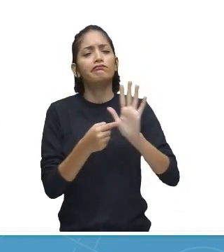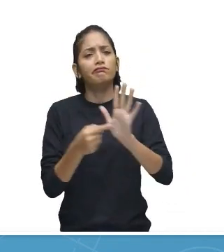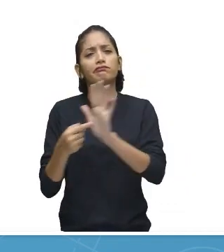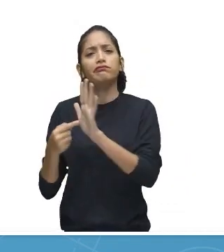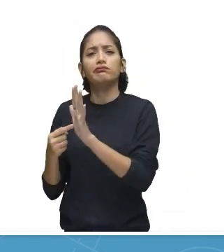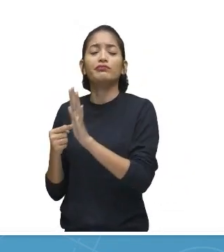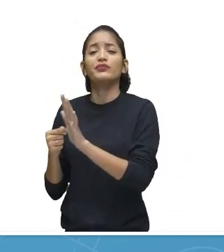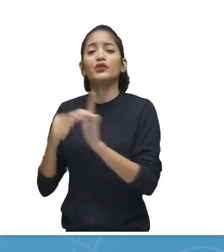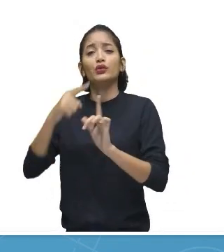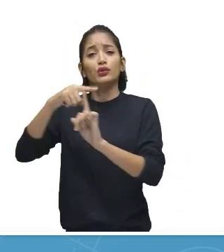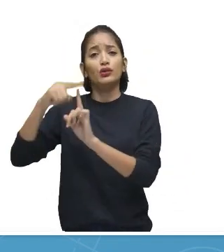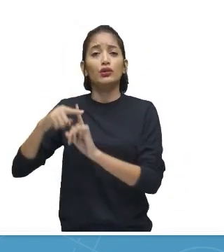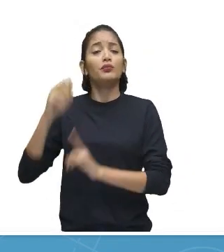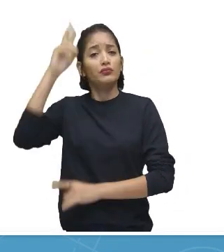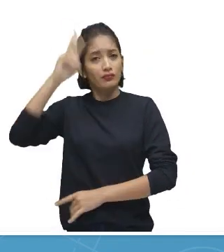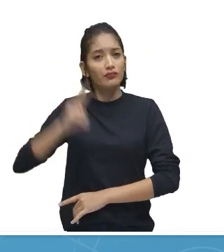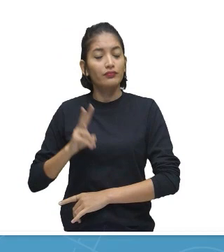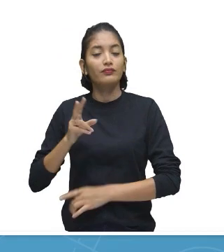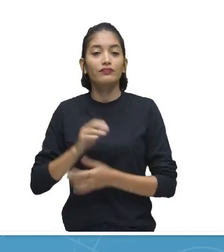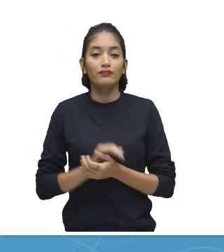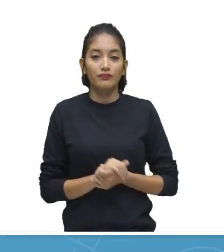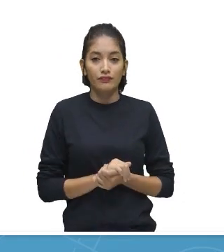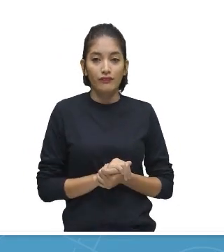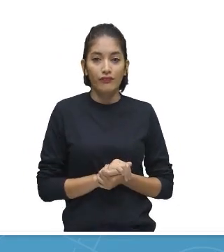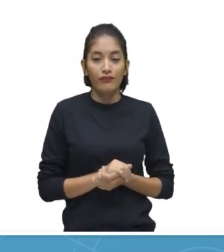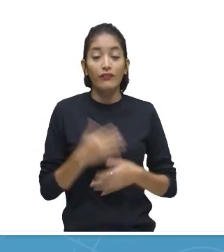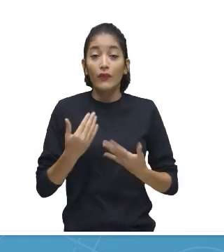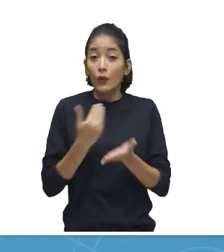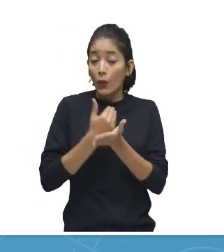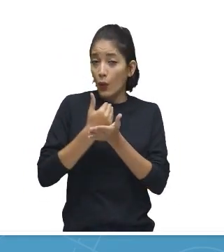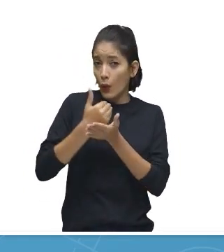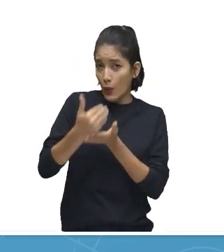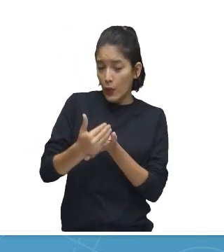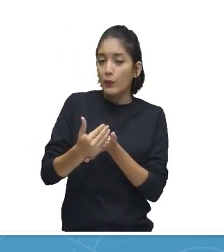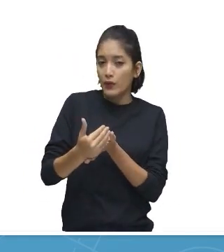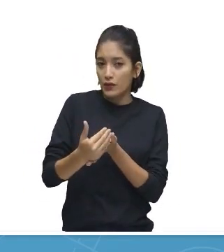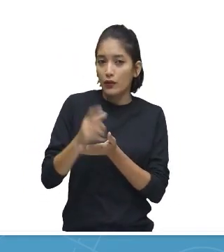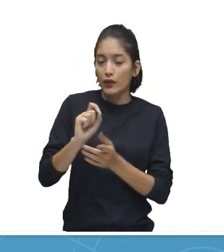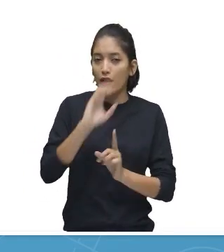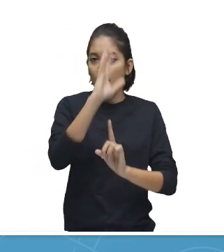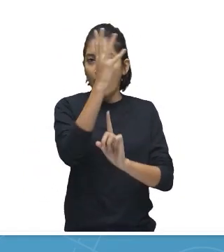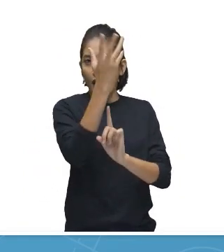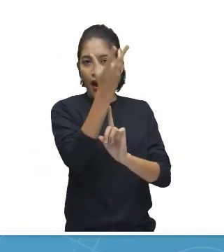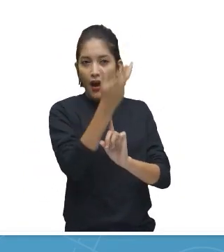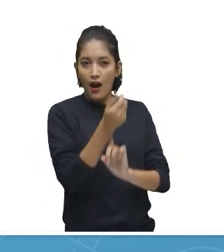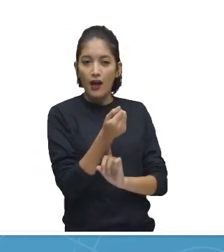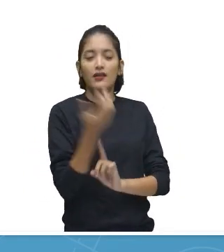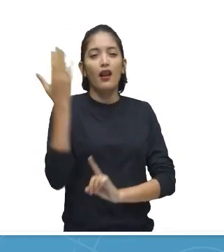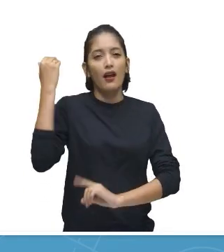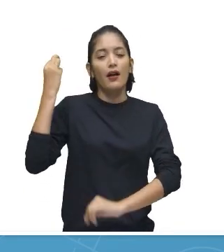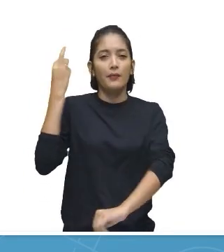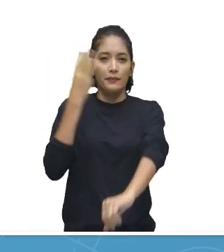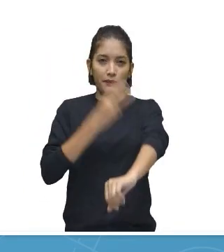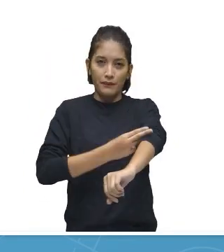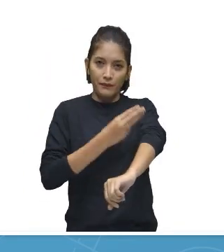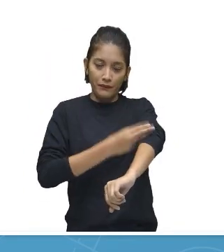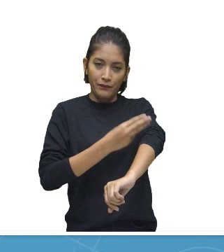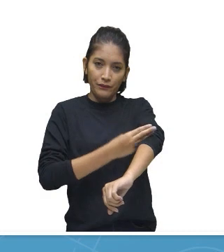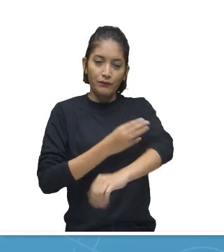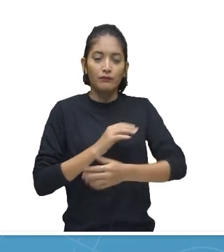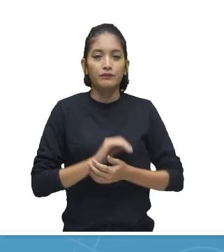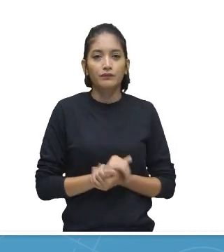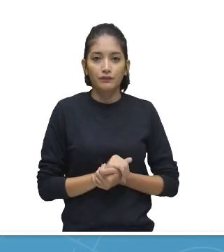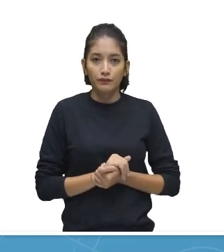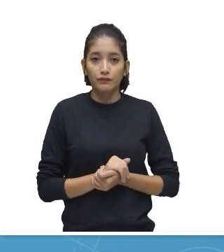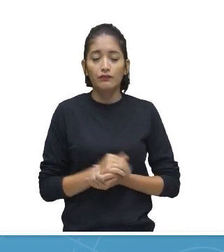diferentes momentos da história da arte. Então a gente vai conversar pela arte na pré-história. Vamos ver um pouquinho. Na pré-história,